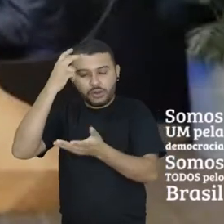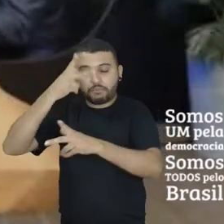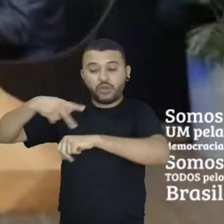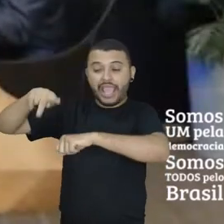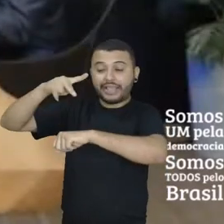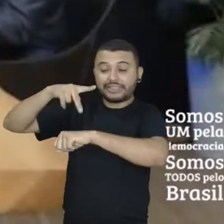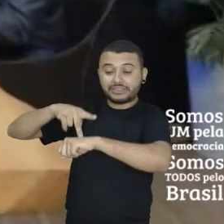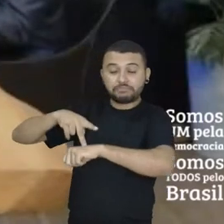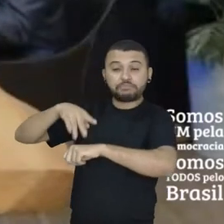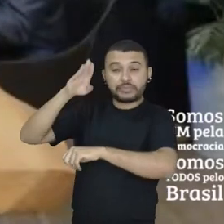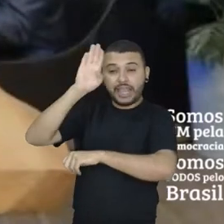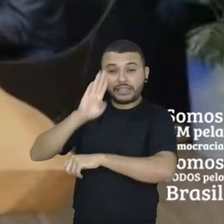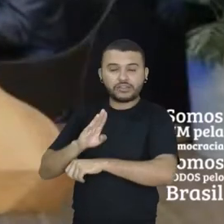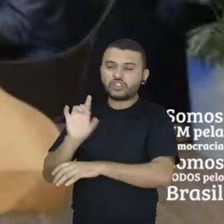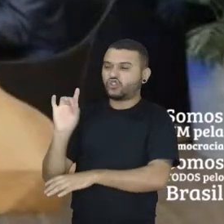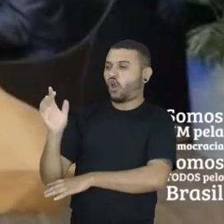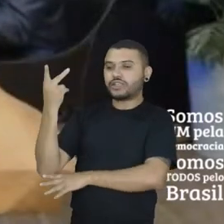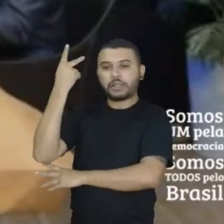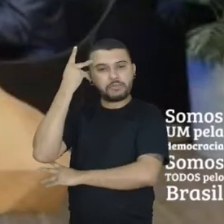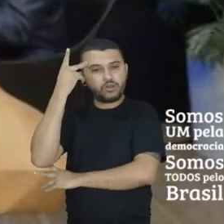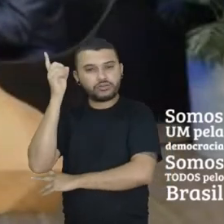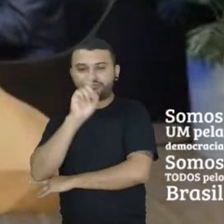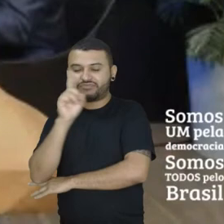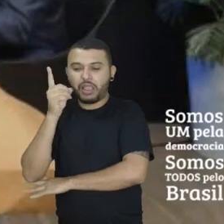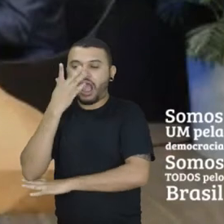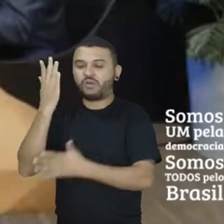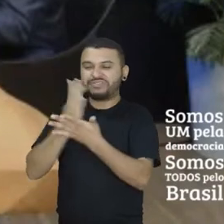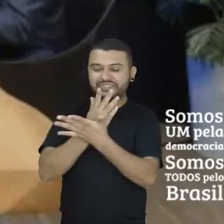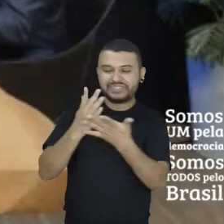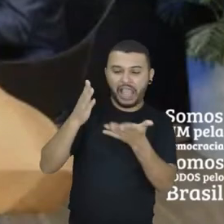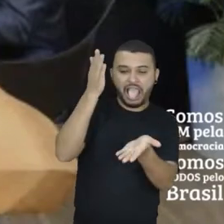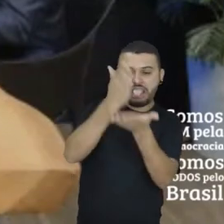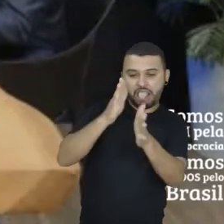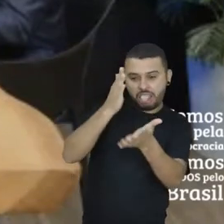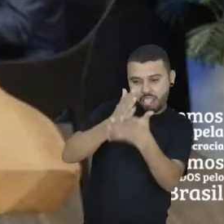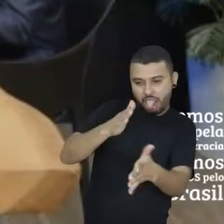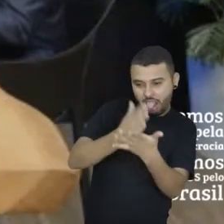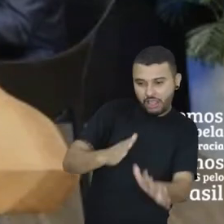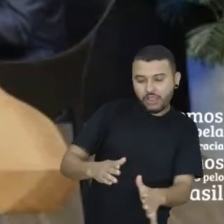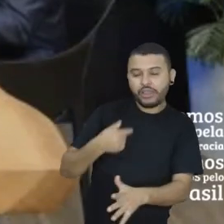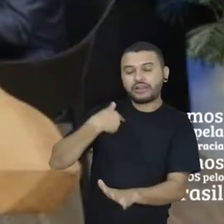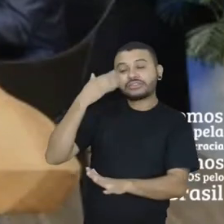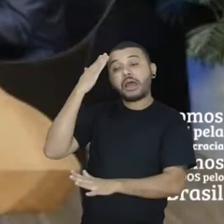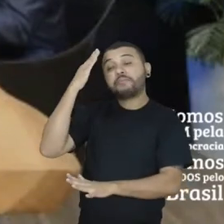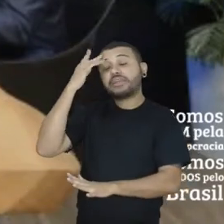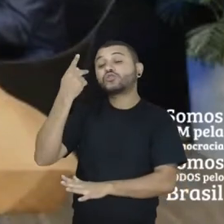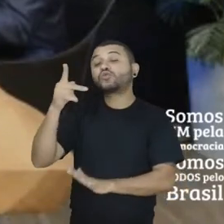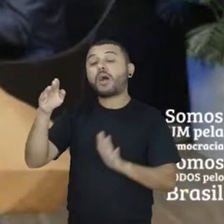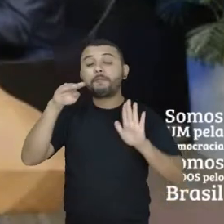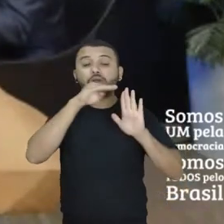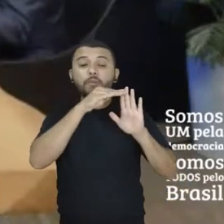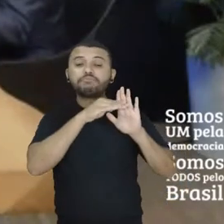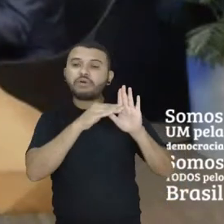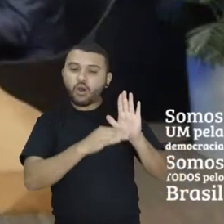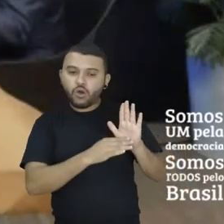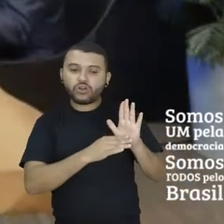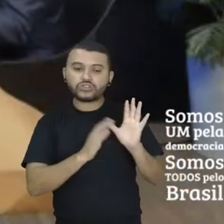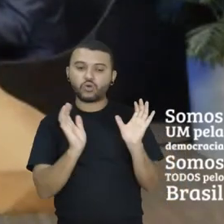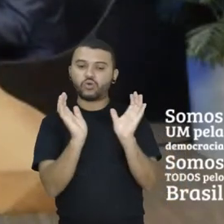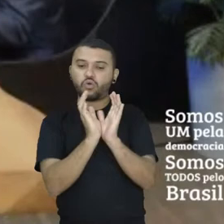só do eixo Rio-São Paulo, foram dizimados. Então, eu gostaria de saber quais são os planos para essa, para sua